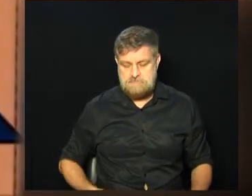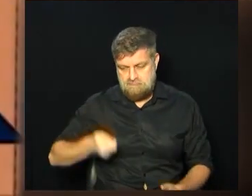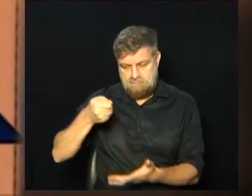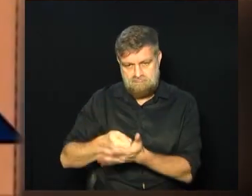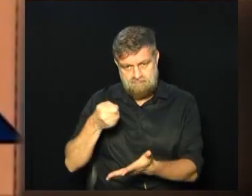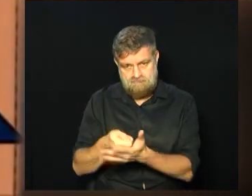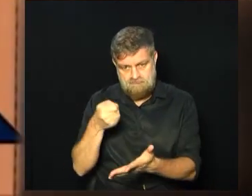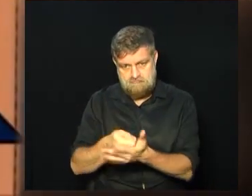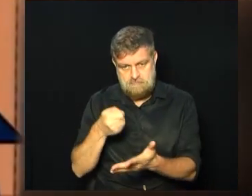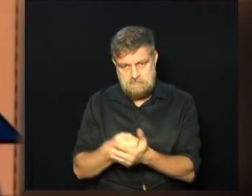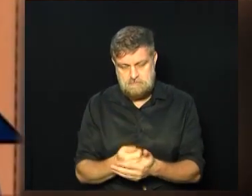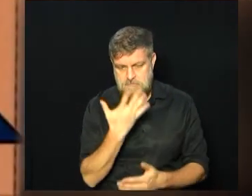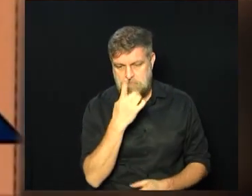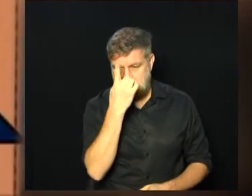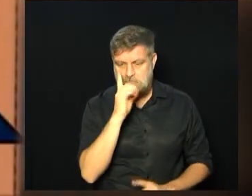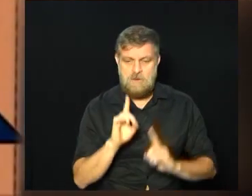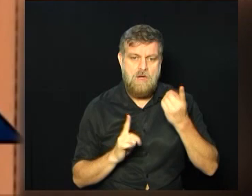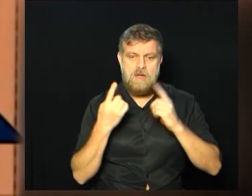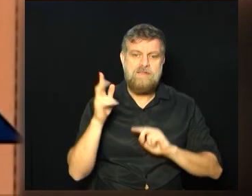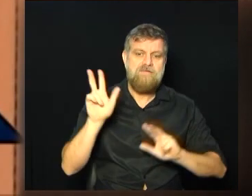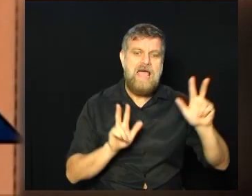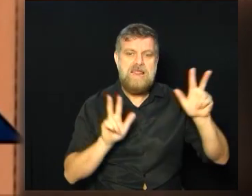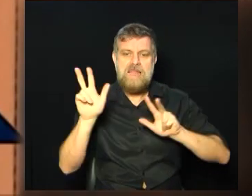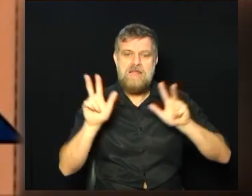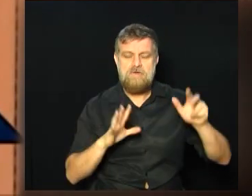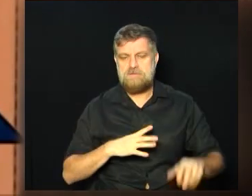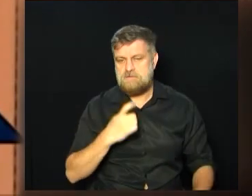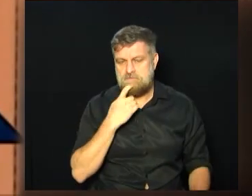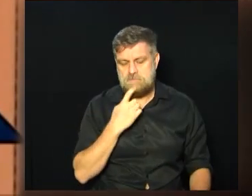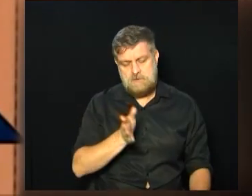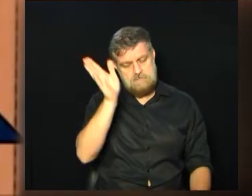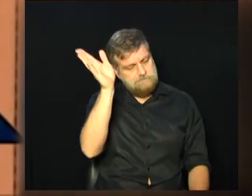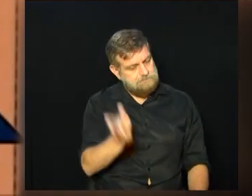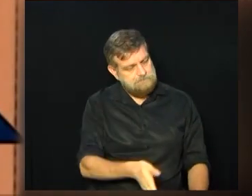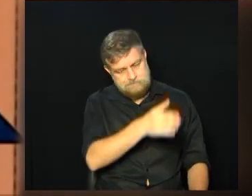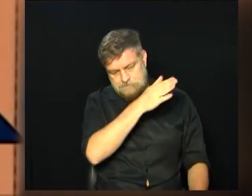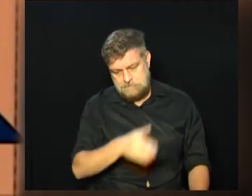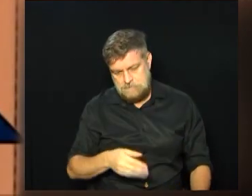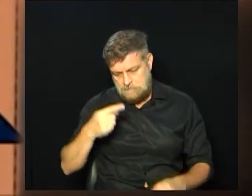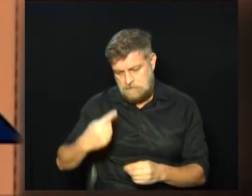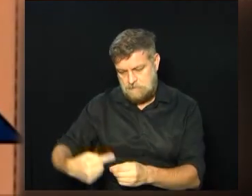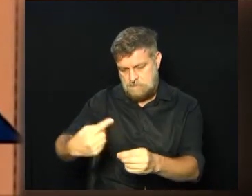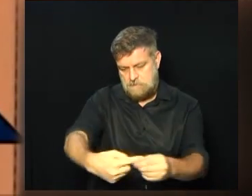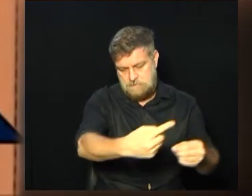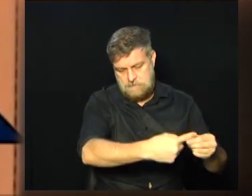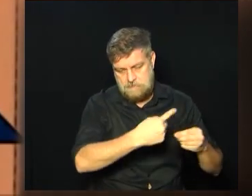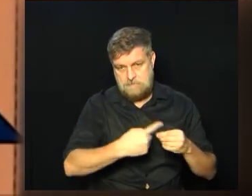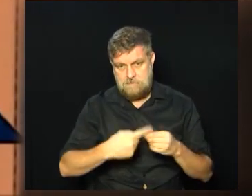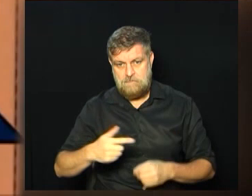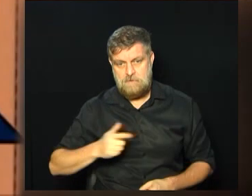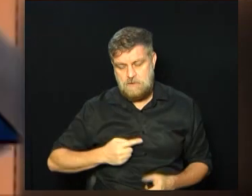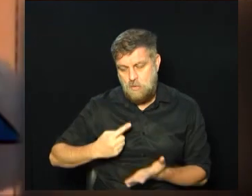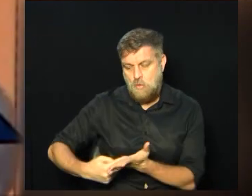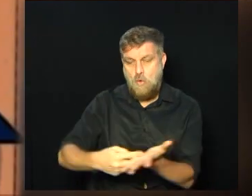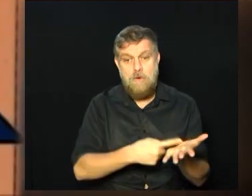terminativa, que não haveria carnaval nas cidades da região metropolitana a partir de um